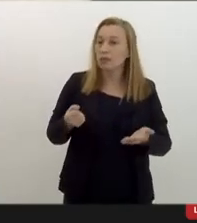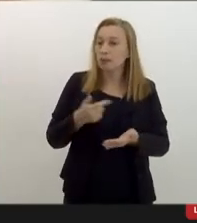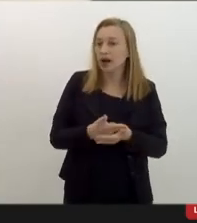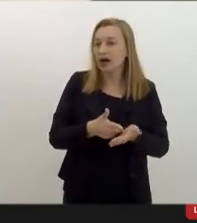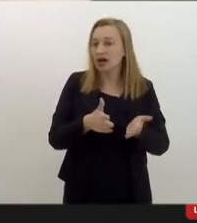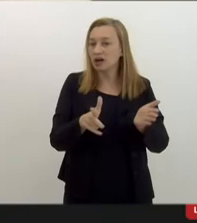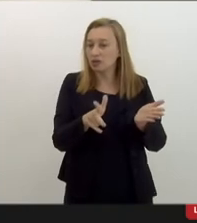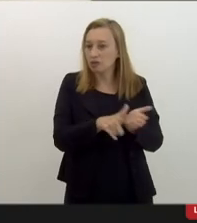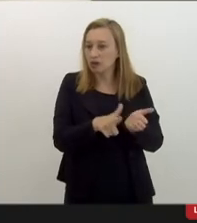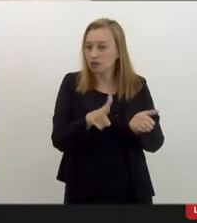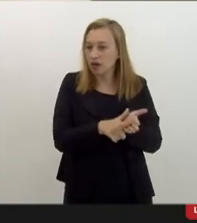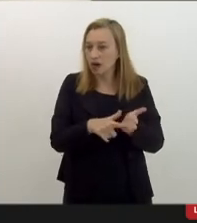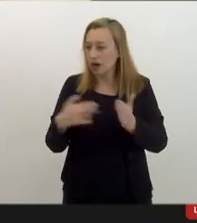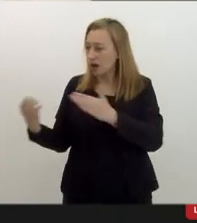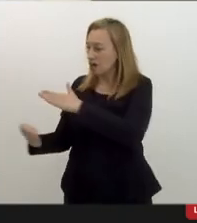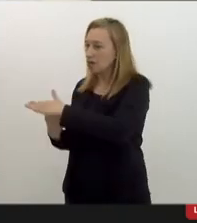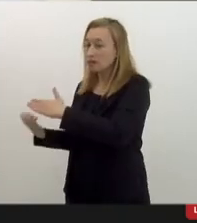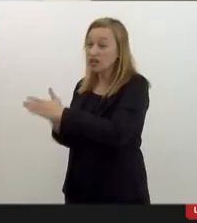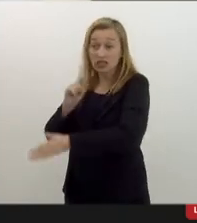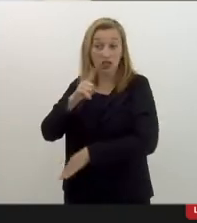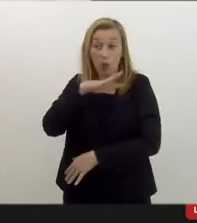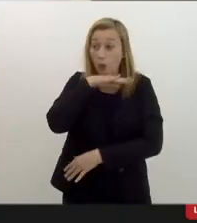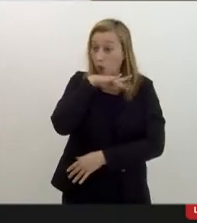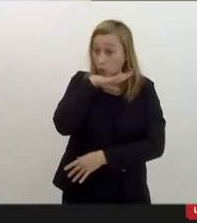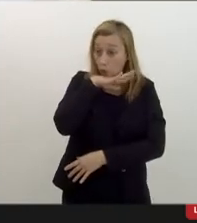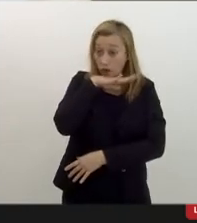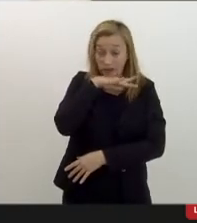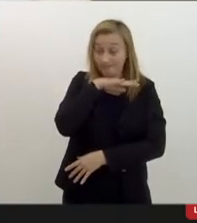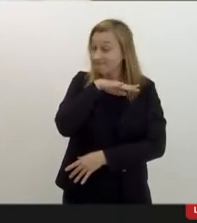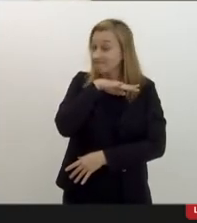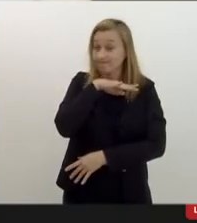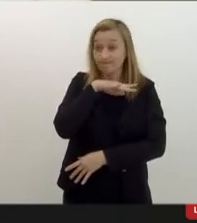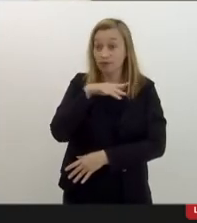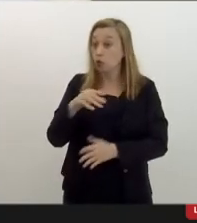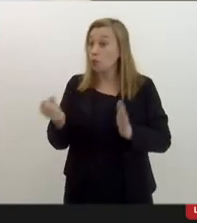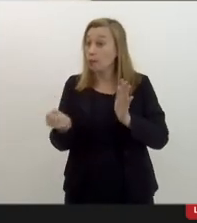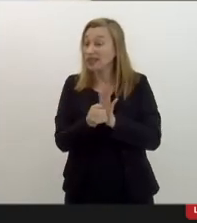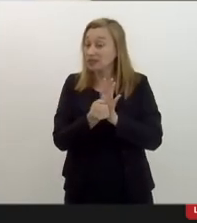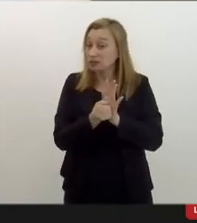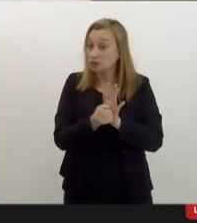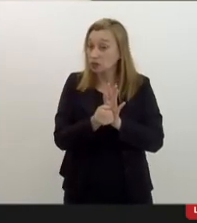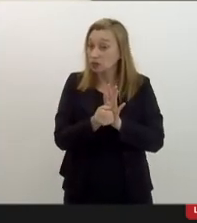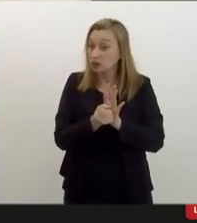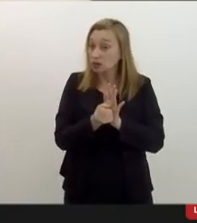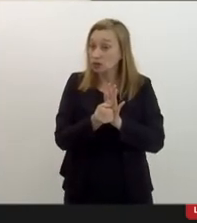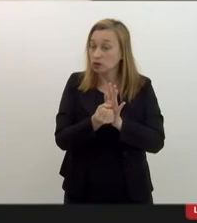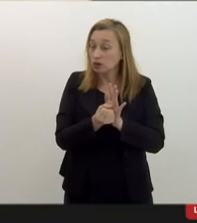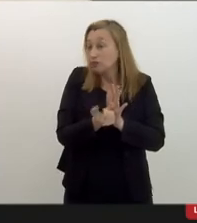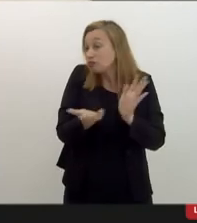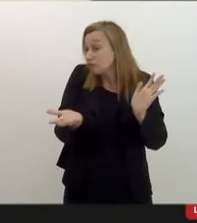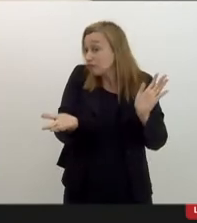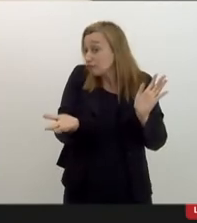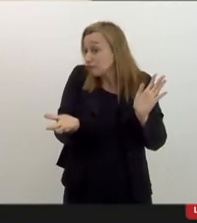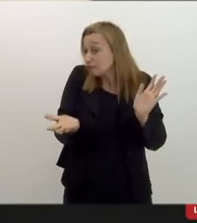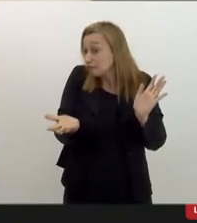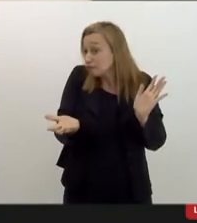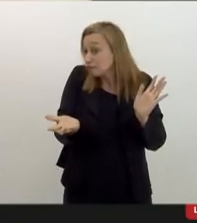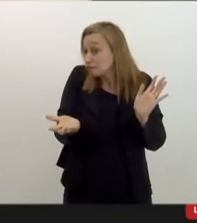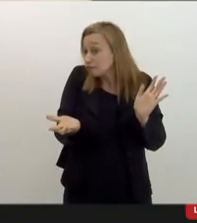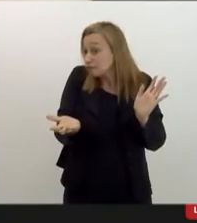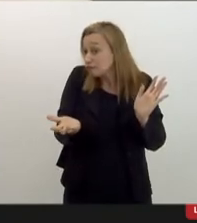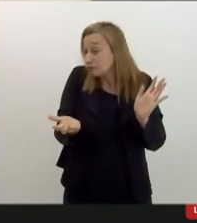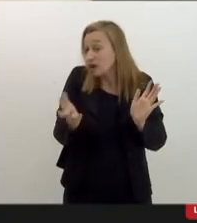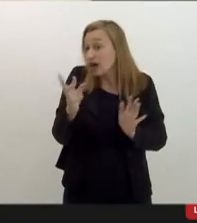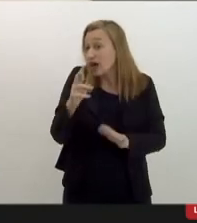a empresa não é ruim ou seja é Peppa Pig branco é superavitária em